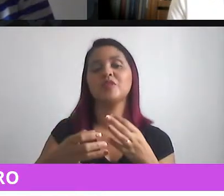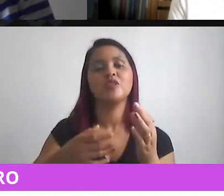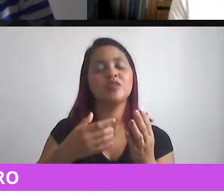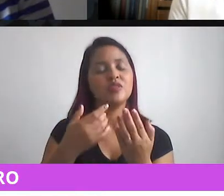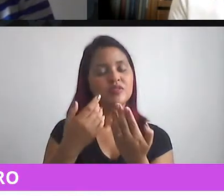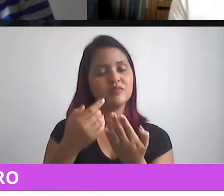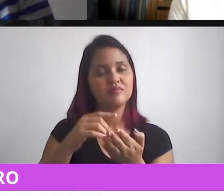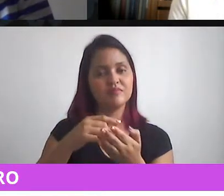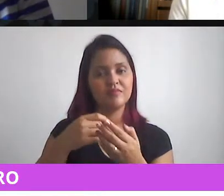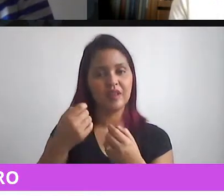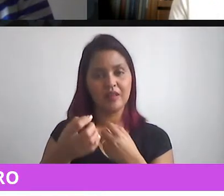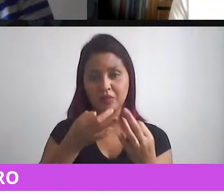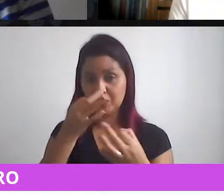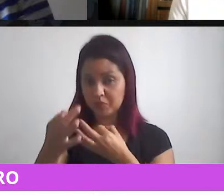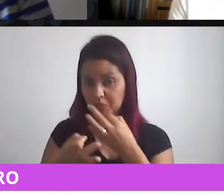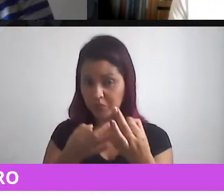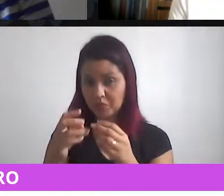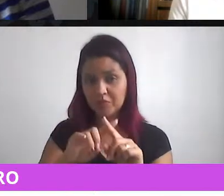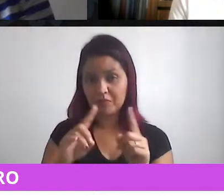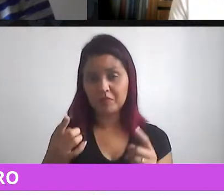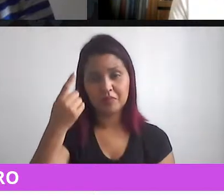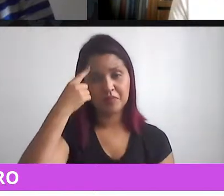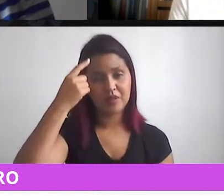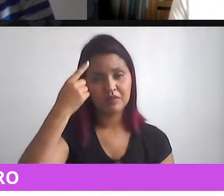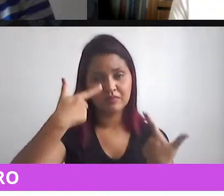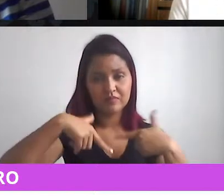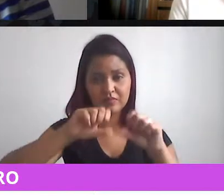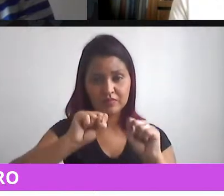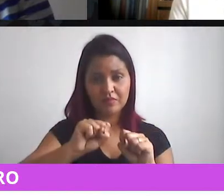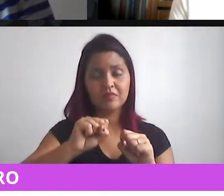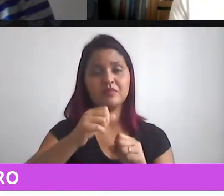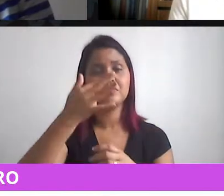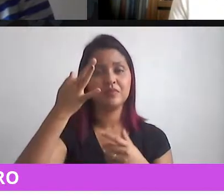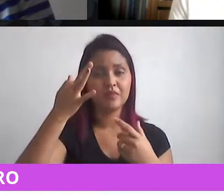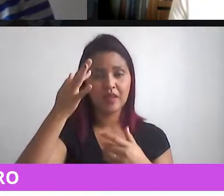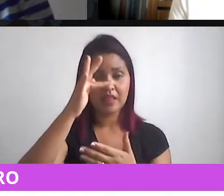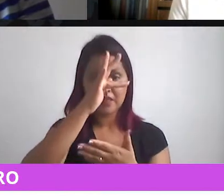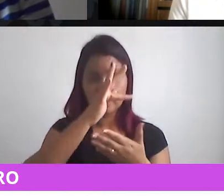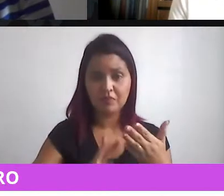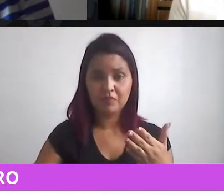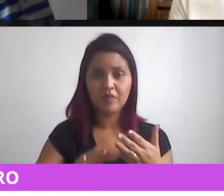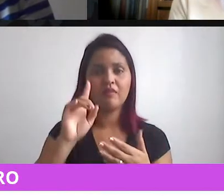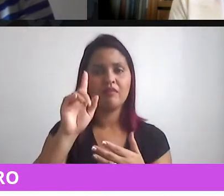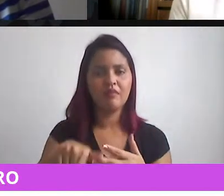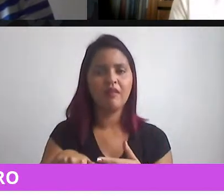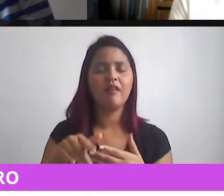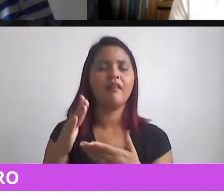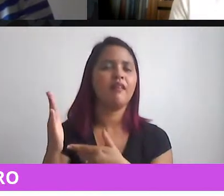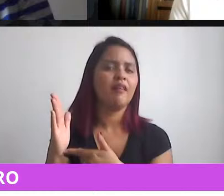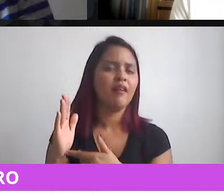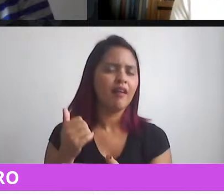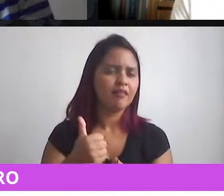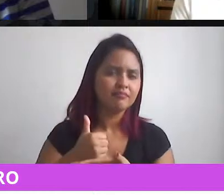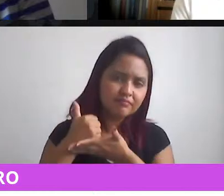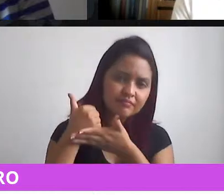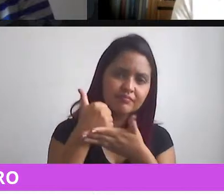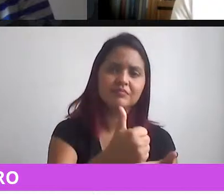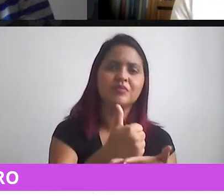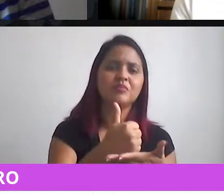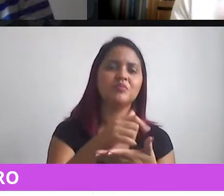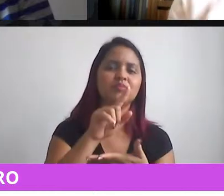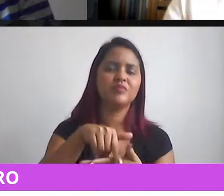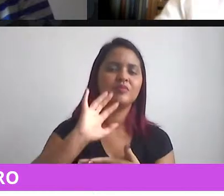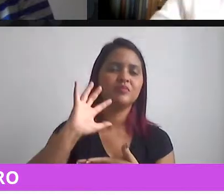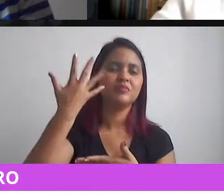linguística textual, dentro da visão atual que ela tem, ela dá conta plenamente do fenômeno da linguagem nas diferentes